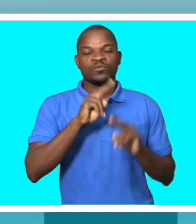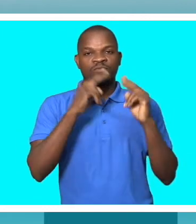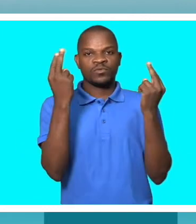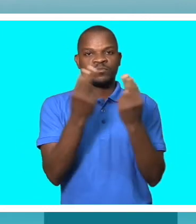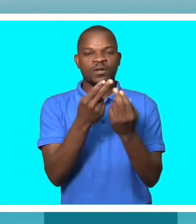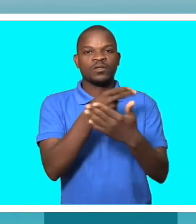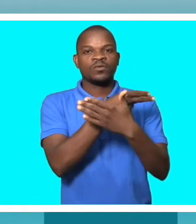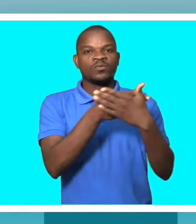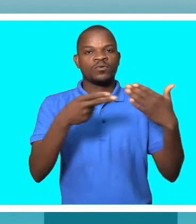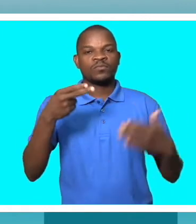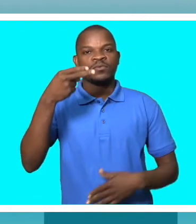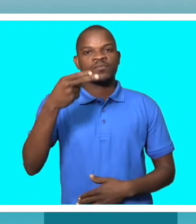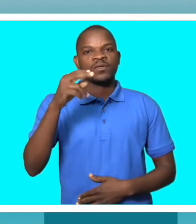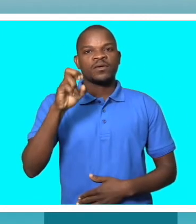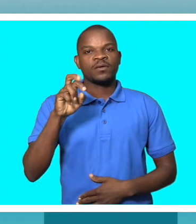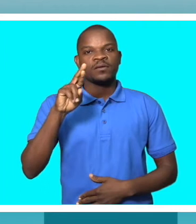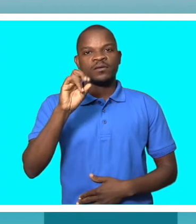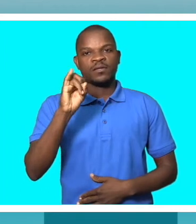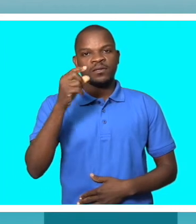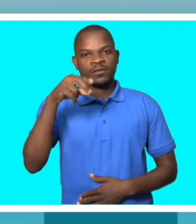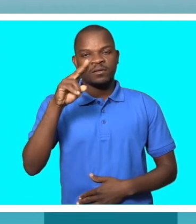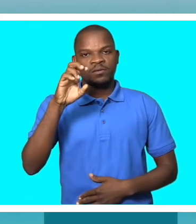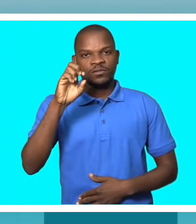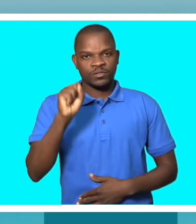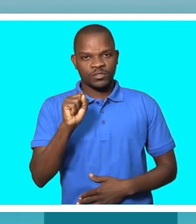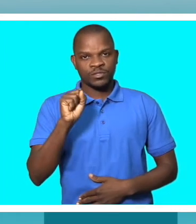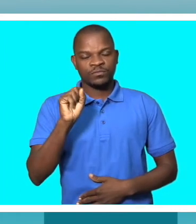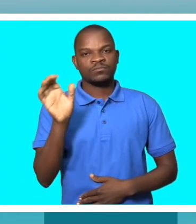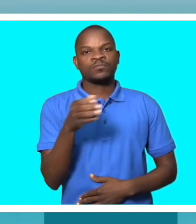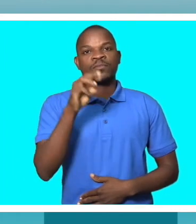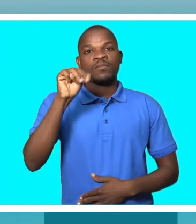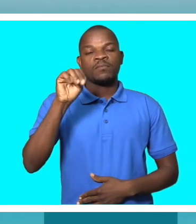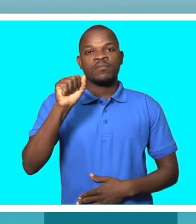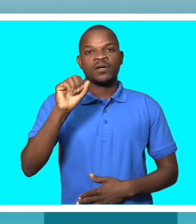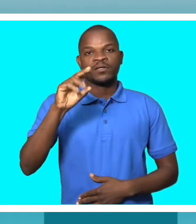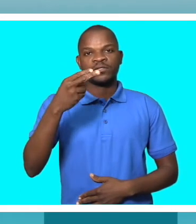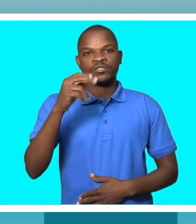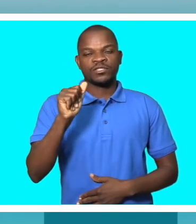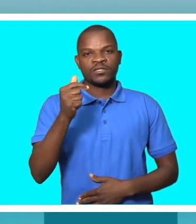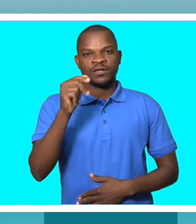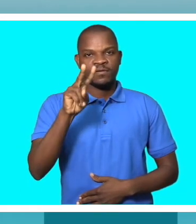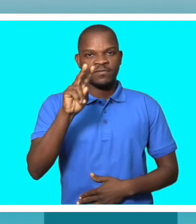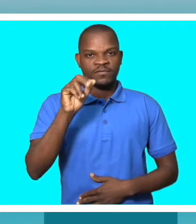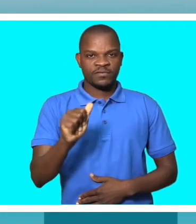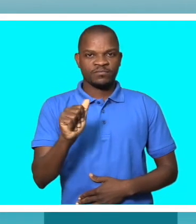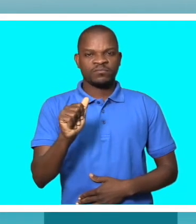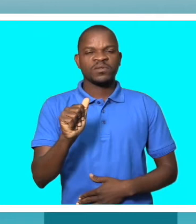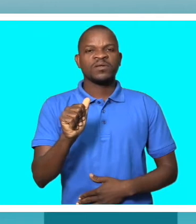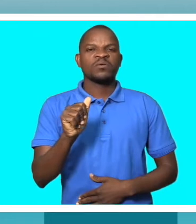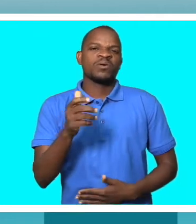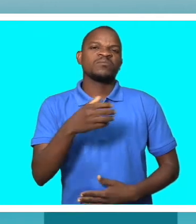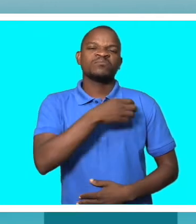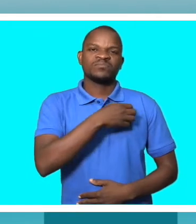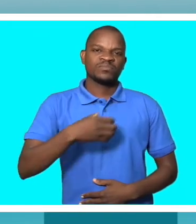Enriques Albino Machava e dele do Conselho Municipal do Chibut, onde agradecemos, Sr.